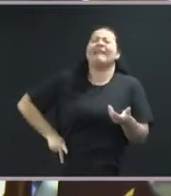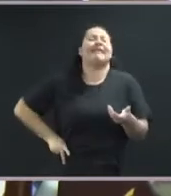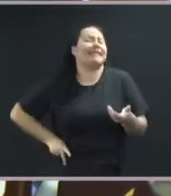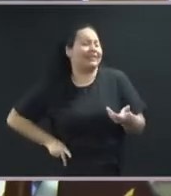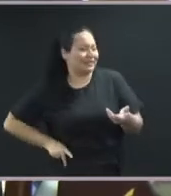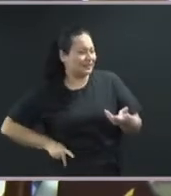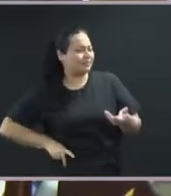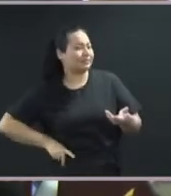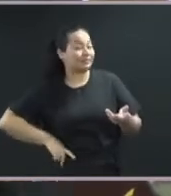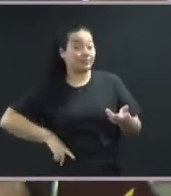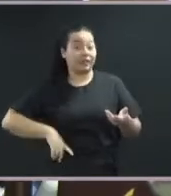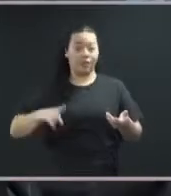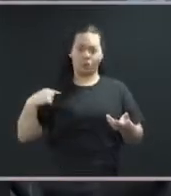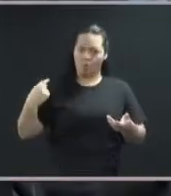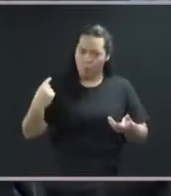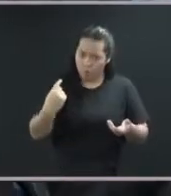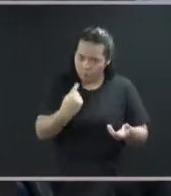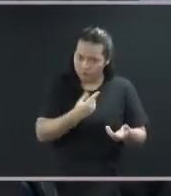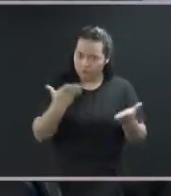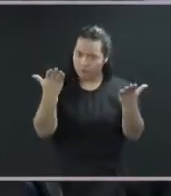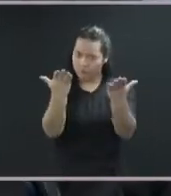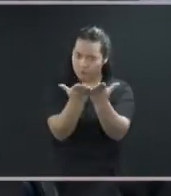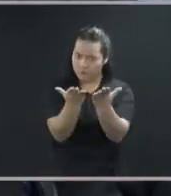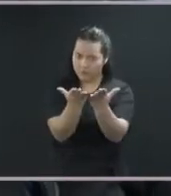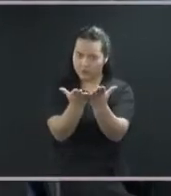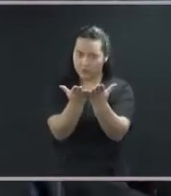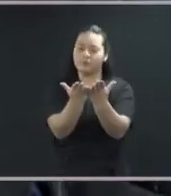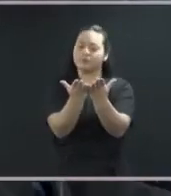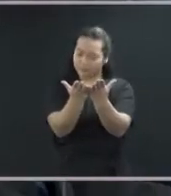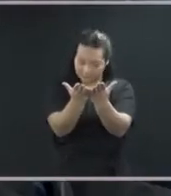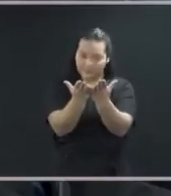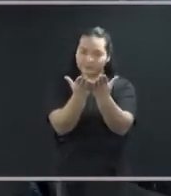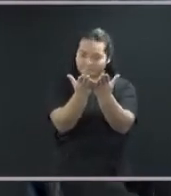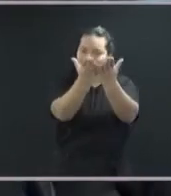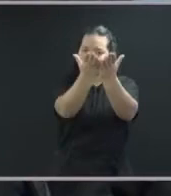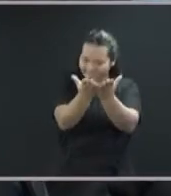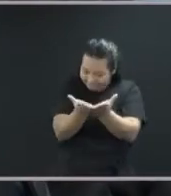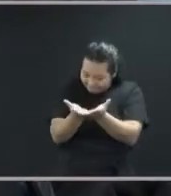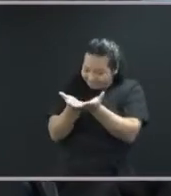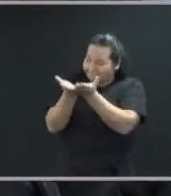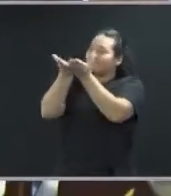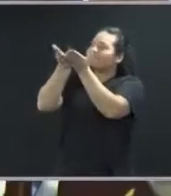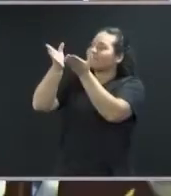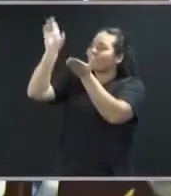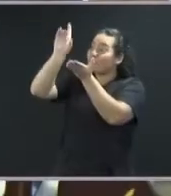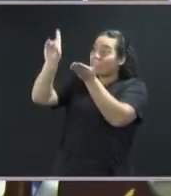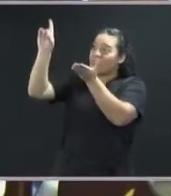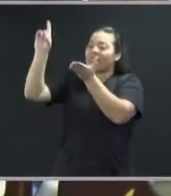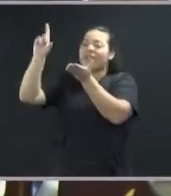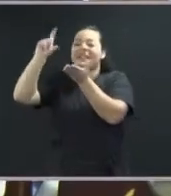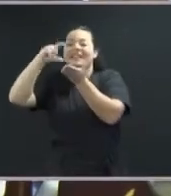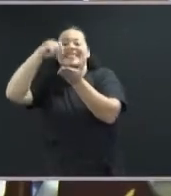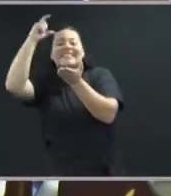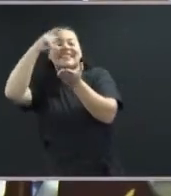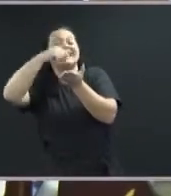irmão, nós fazemos parte da equipe do